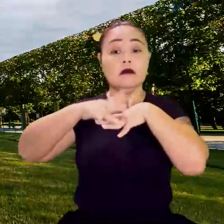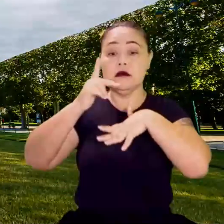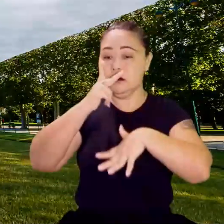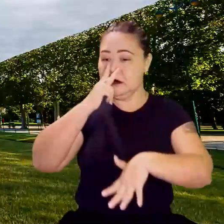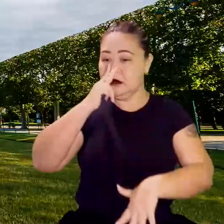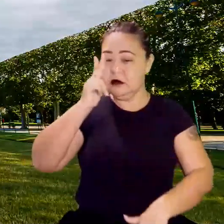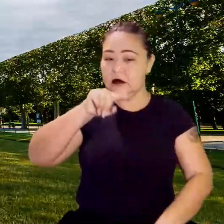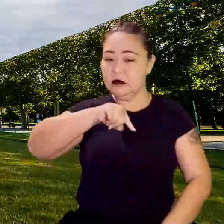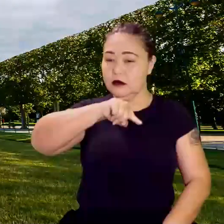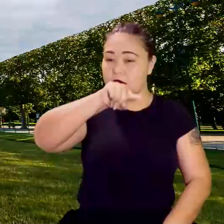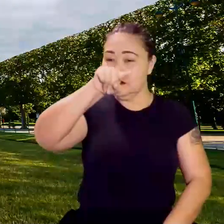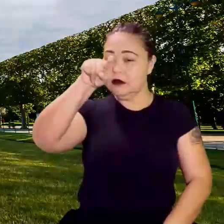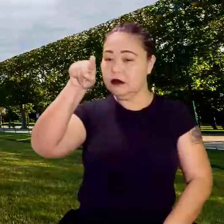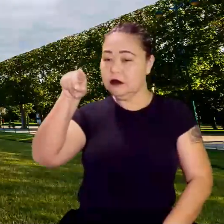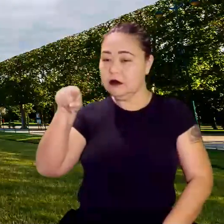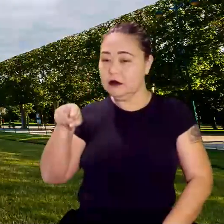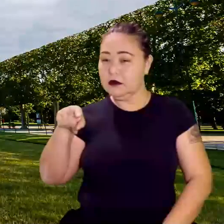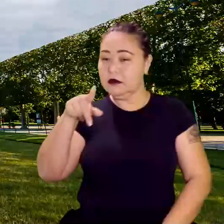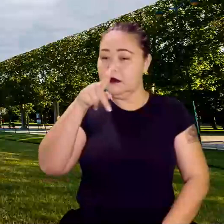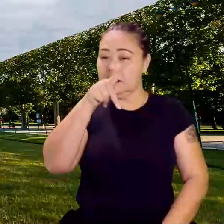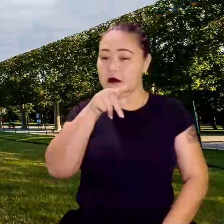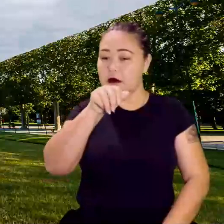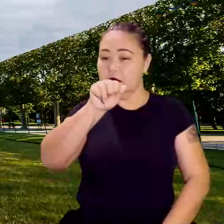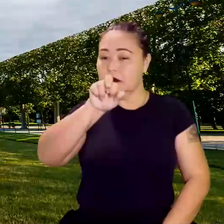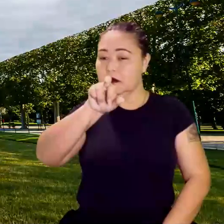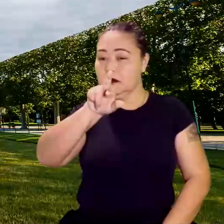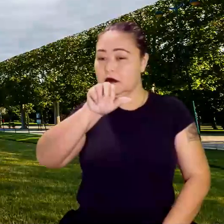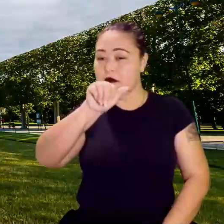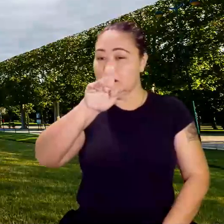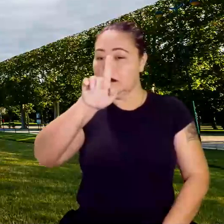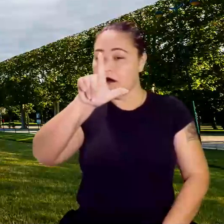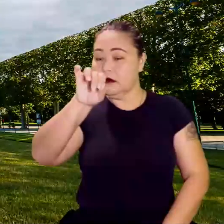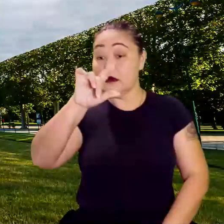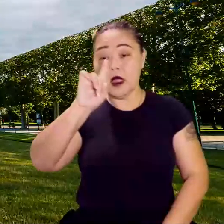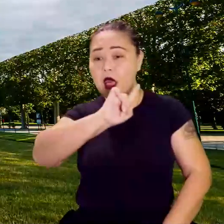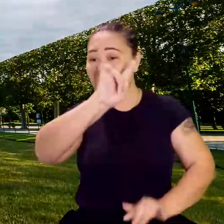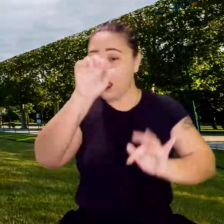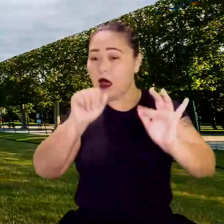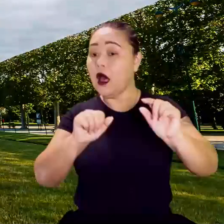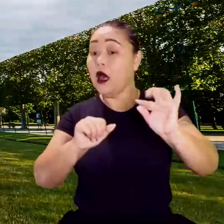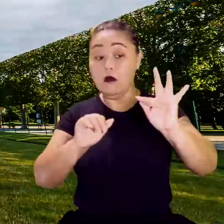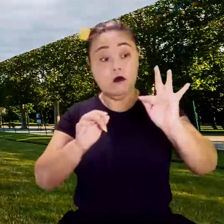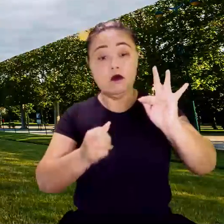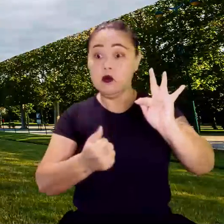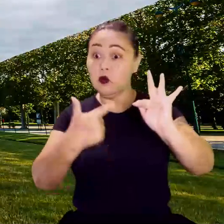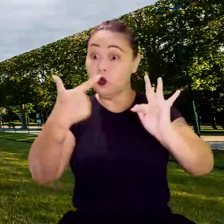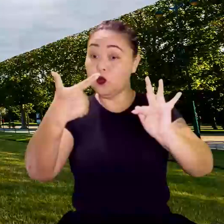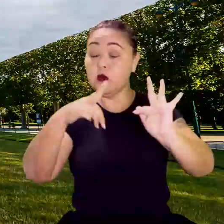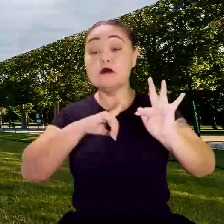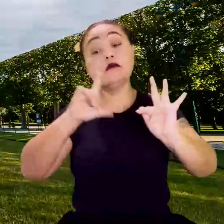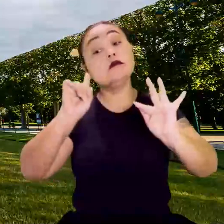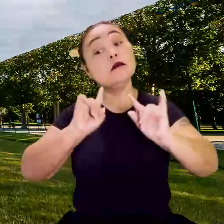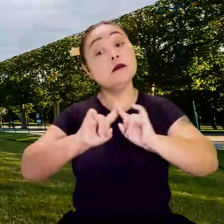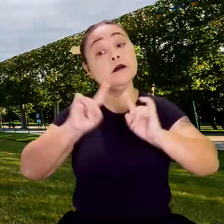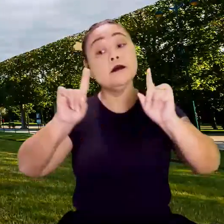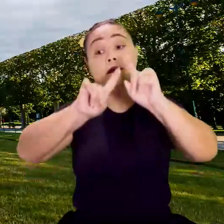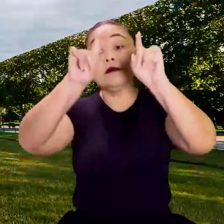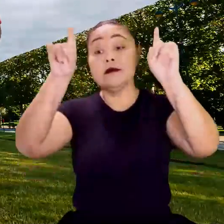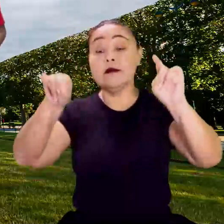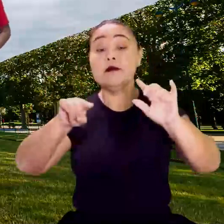uma parábola já. Olha aí, né? Será que a gente vai voltar lá na função quadrática? Não sei. Né? Mas o assunto ainda